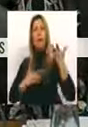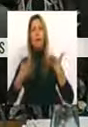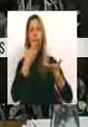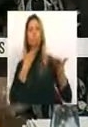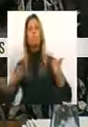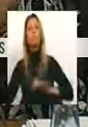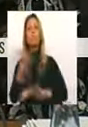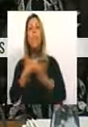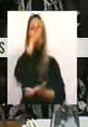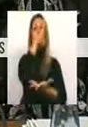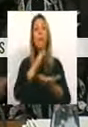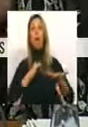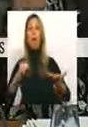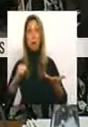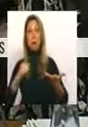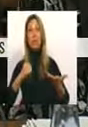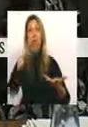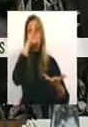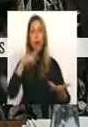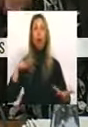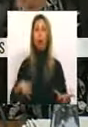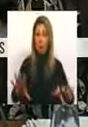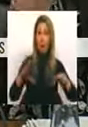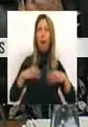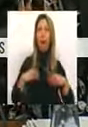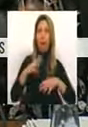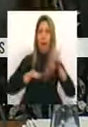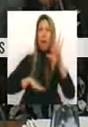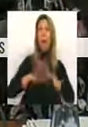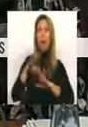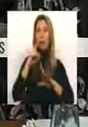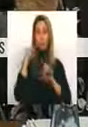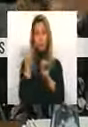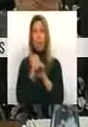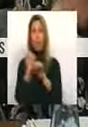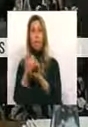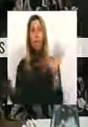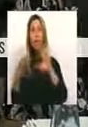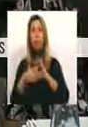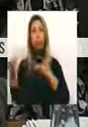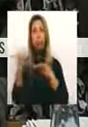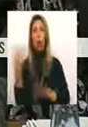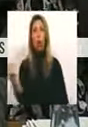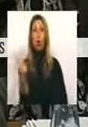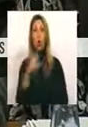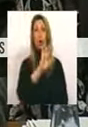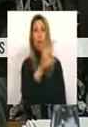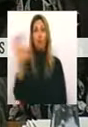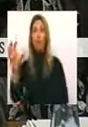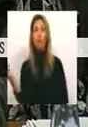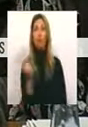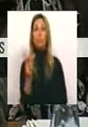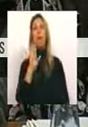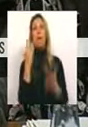oposição se admite o próprio governo português desempenhar um papel no plano bilateral nessa relação que permita de alguma forma de mediar este